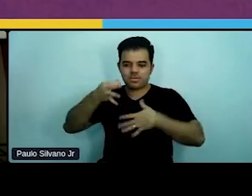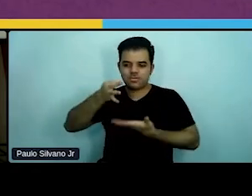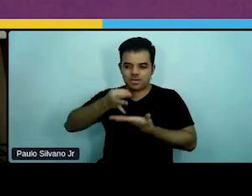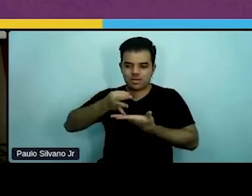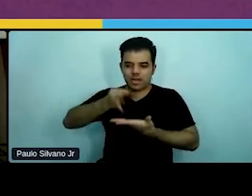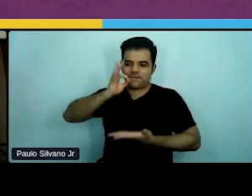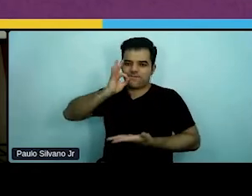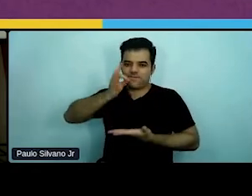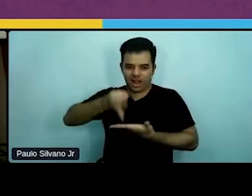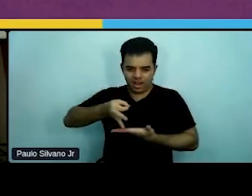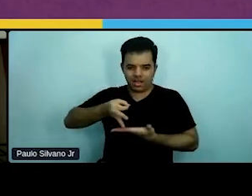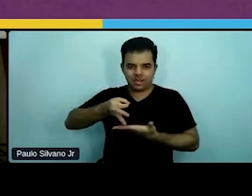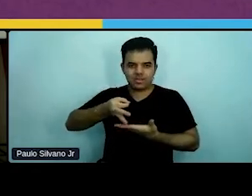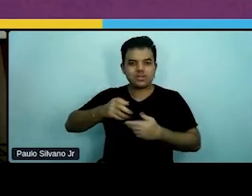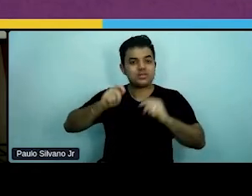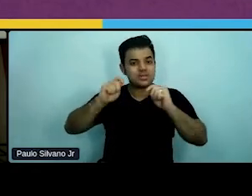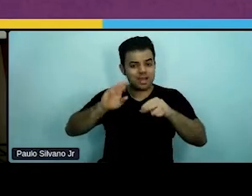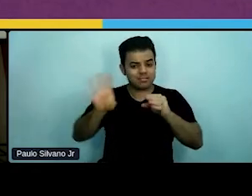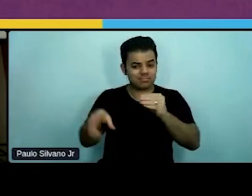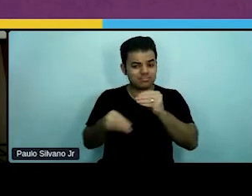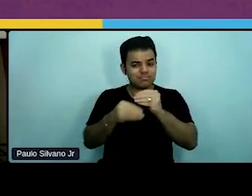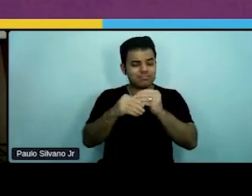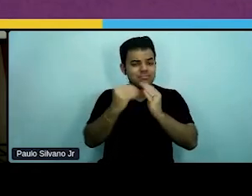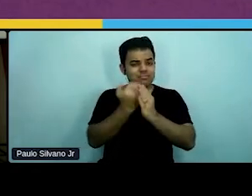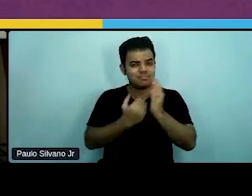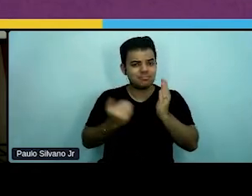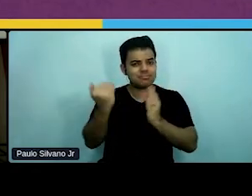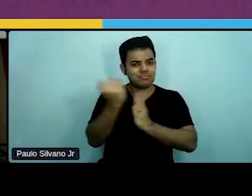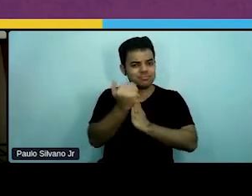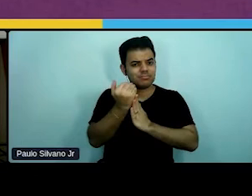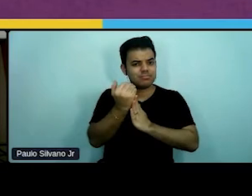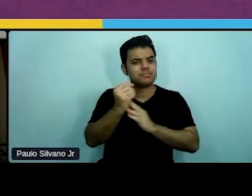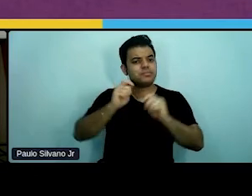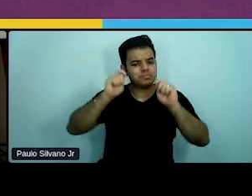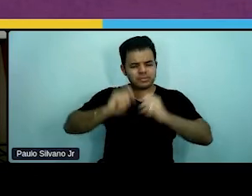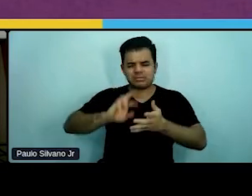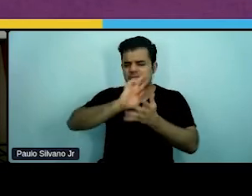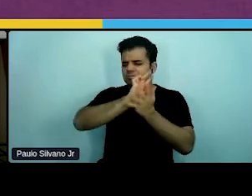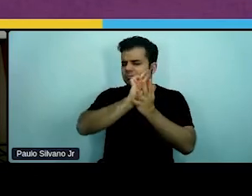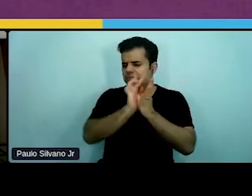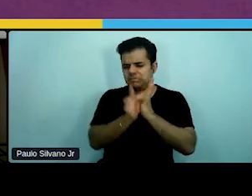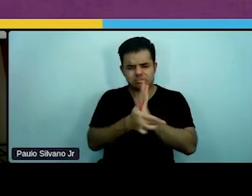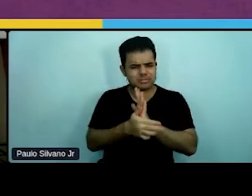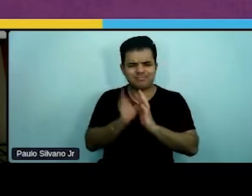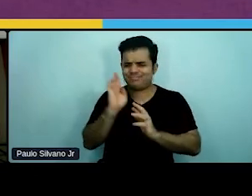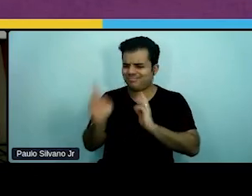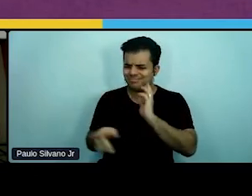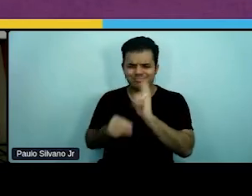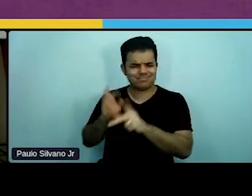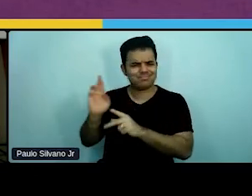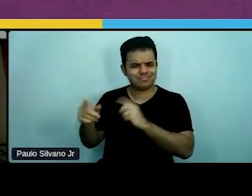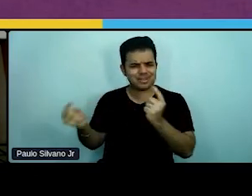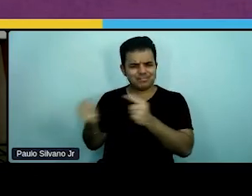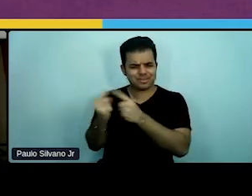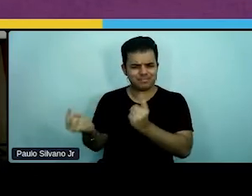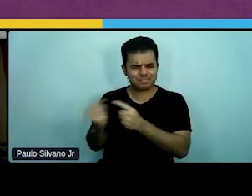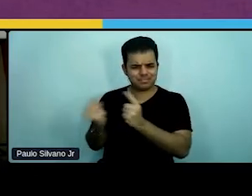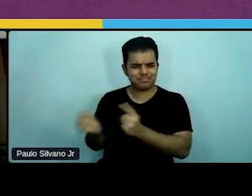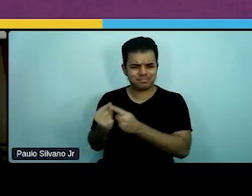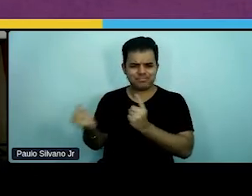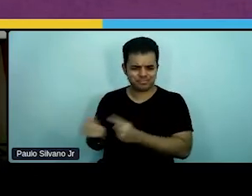café, ela pode ser implementada, né, pode ser representada em diversas formas, tá? E aí a gente não